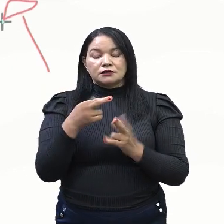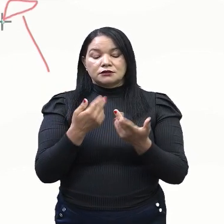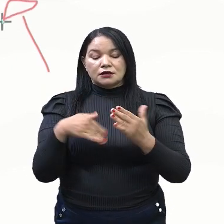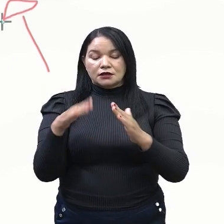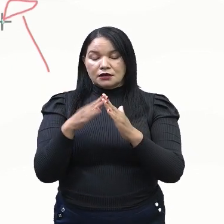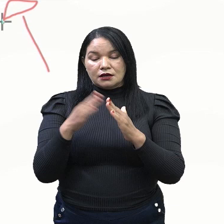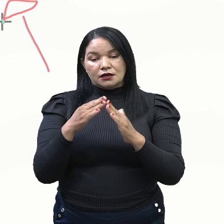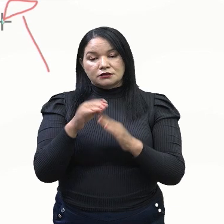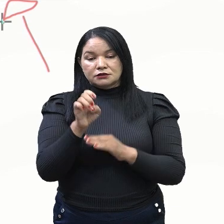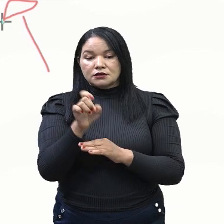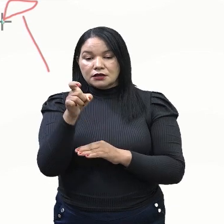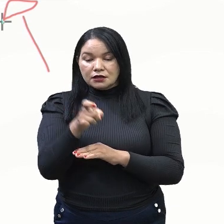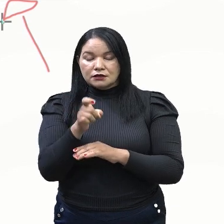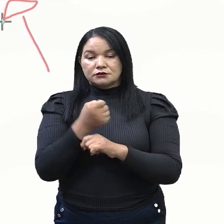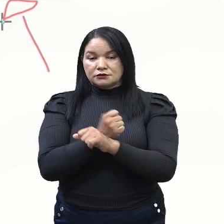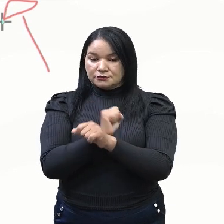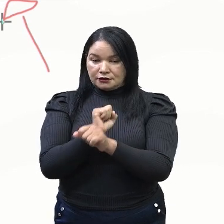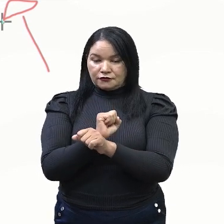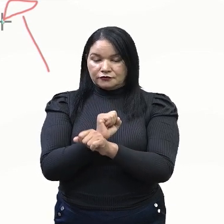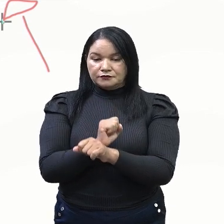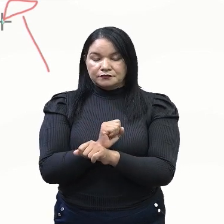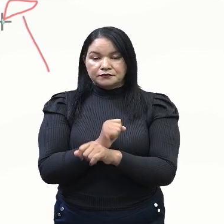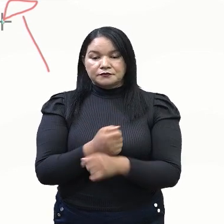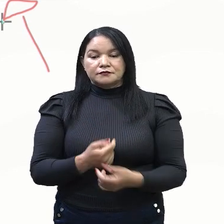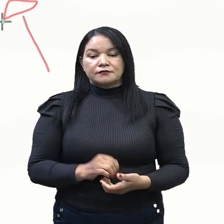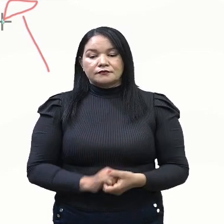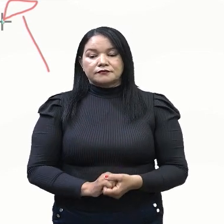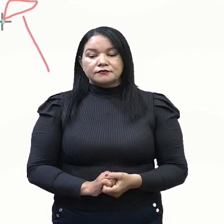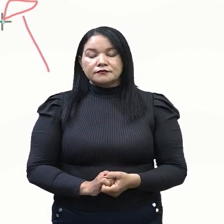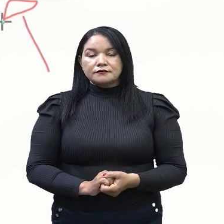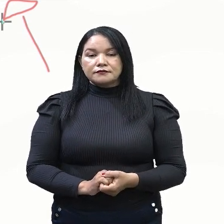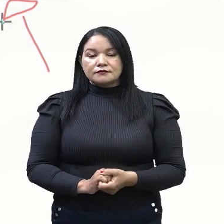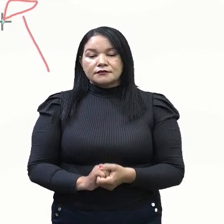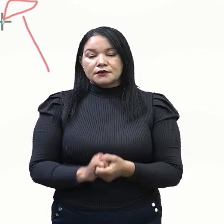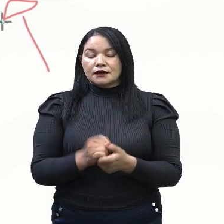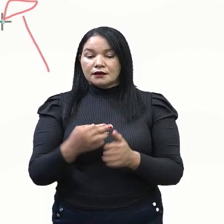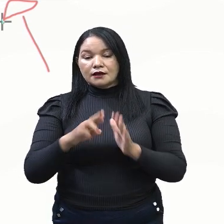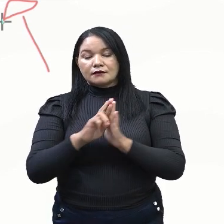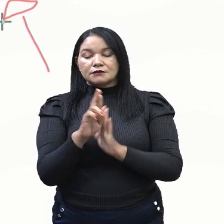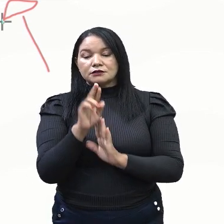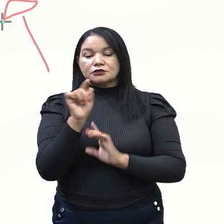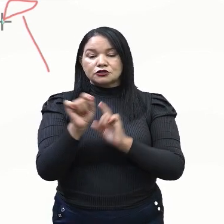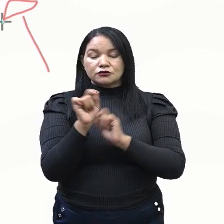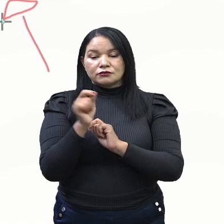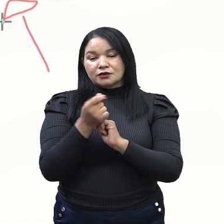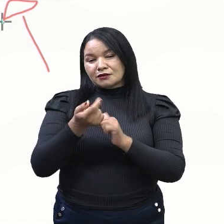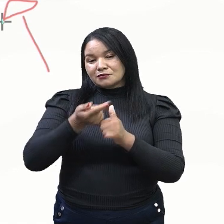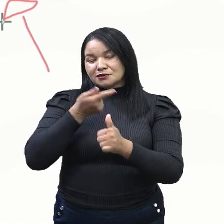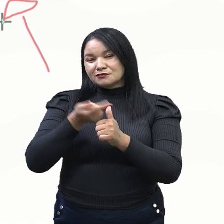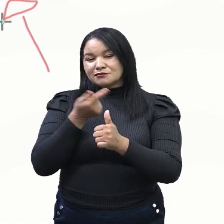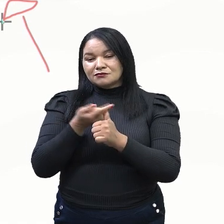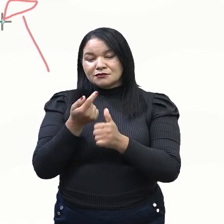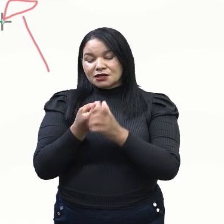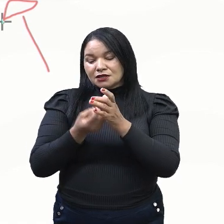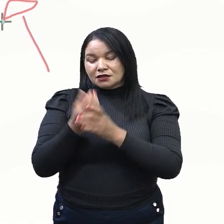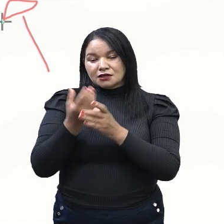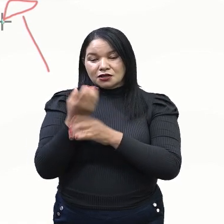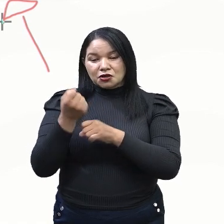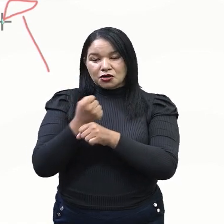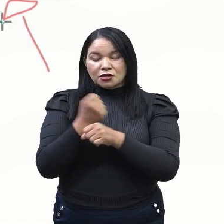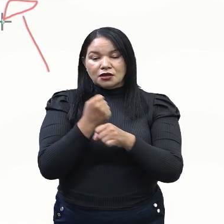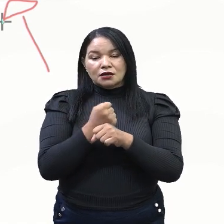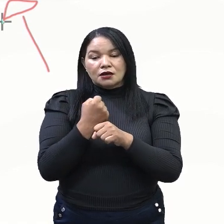desses ex-escravizados. E aqui nessa representação mostra as primeiras casas do Morro